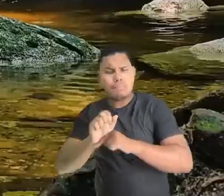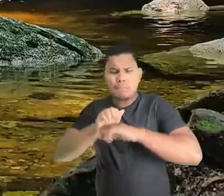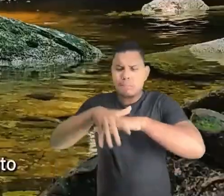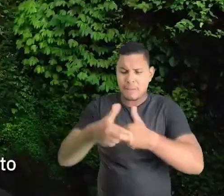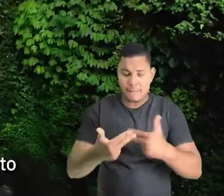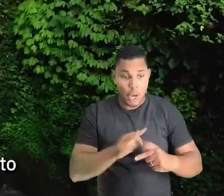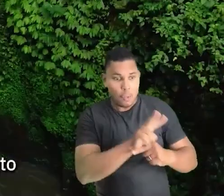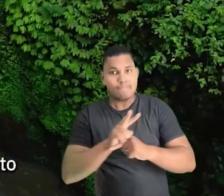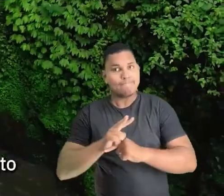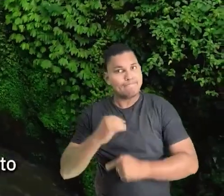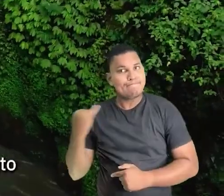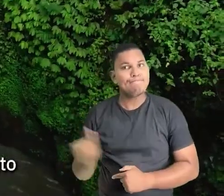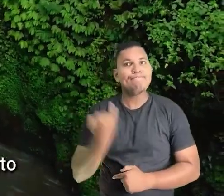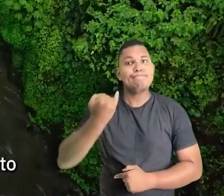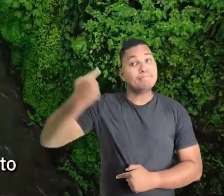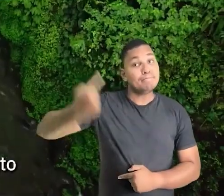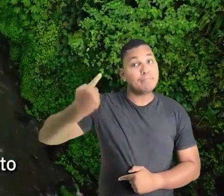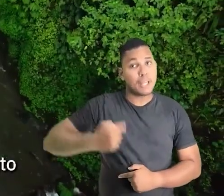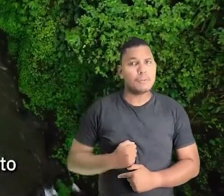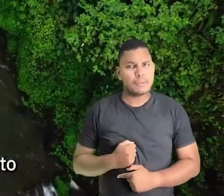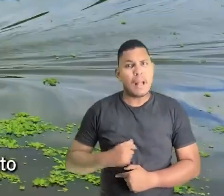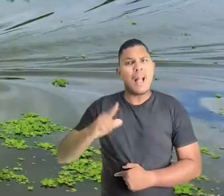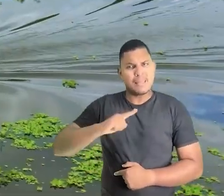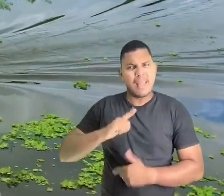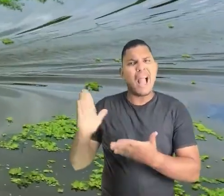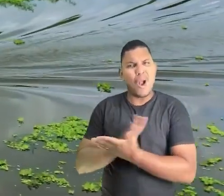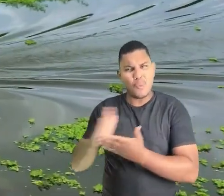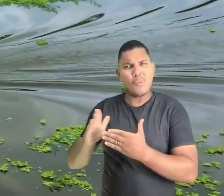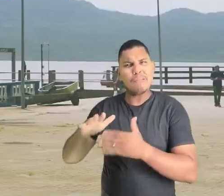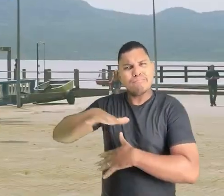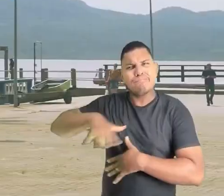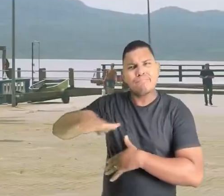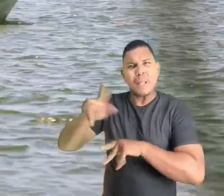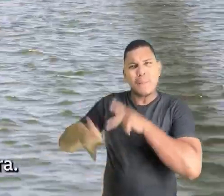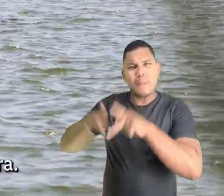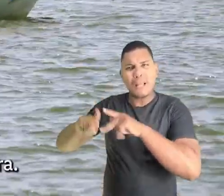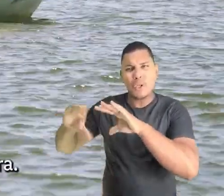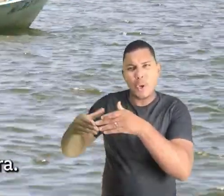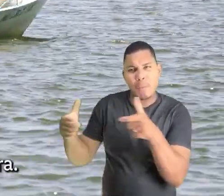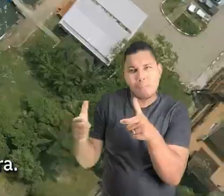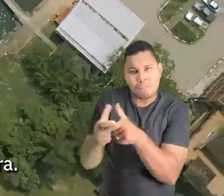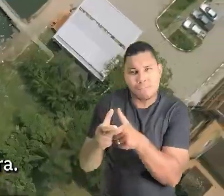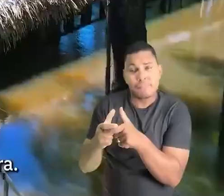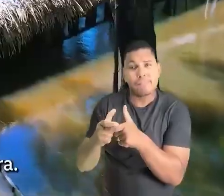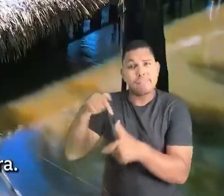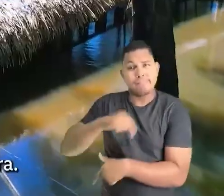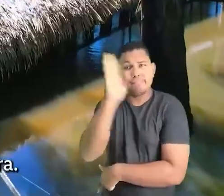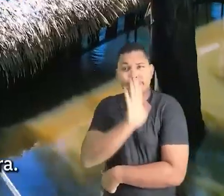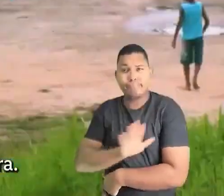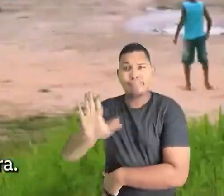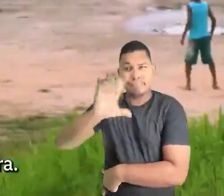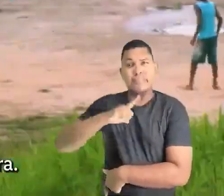prioridades, especialmente aqueles que garantem o abastecimento das regiões mais críticas e que concentram grande parte